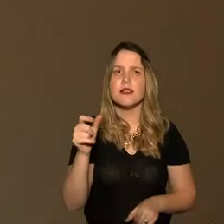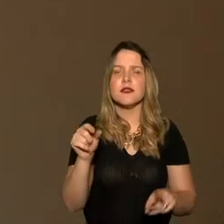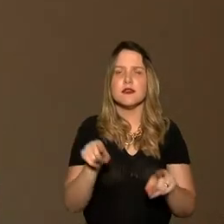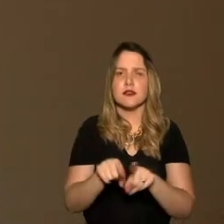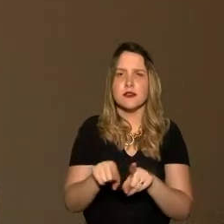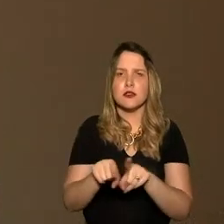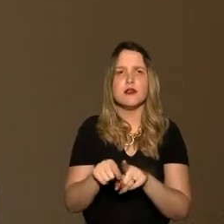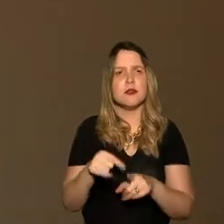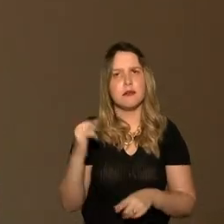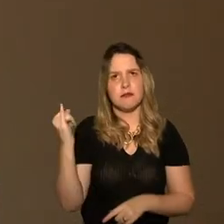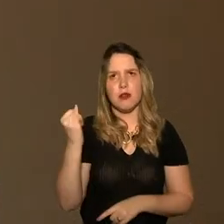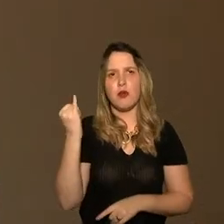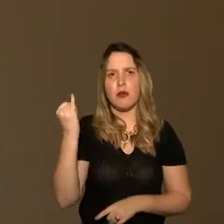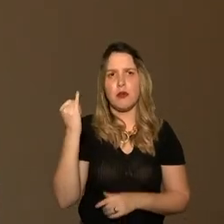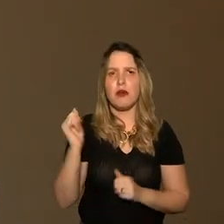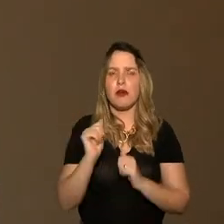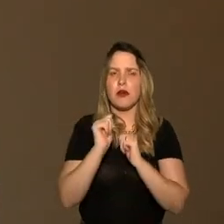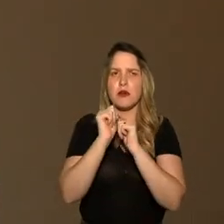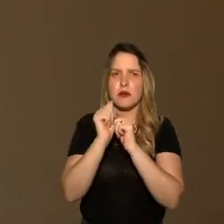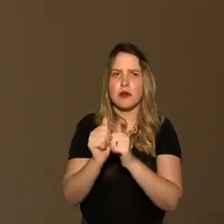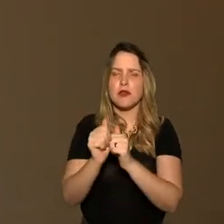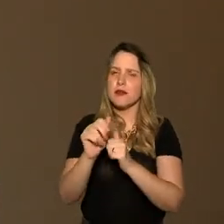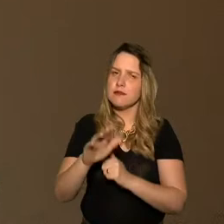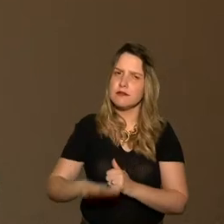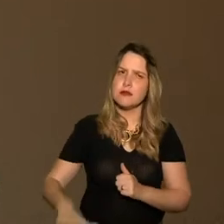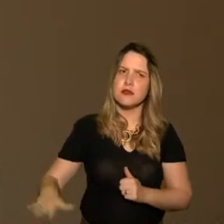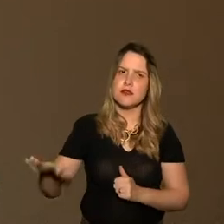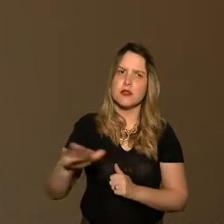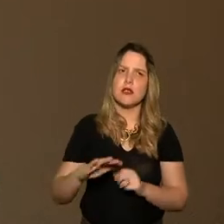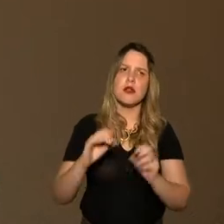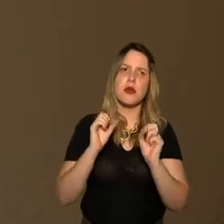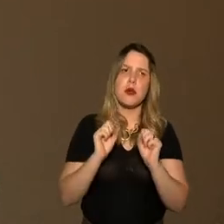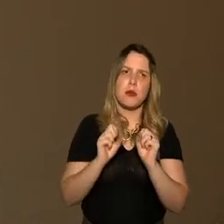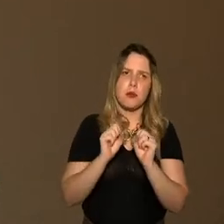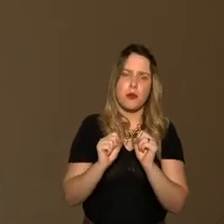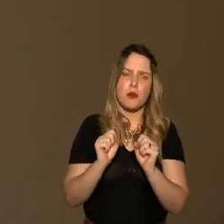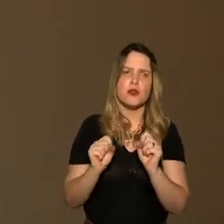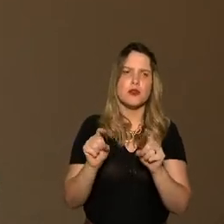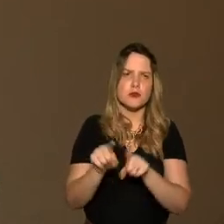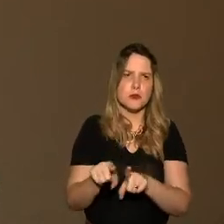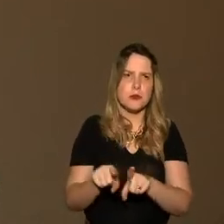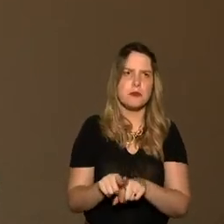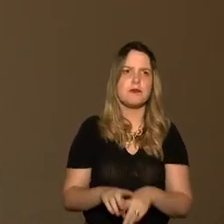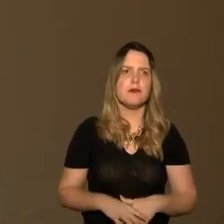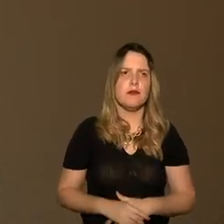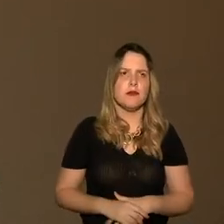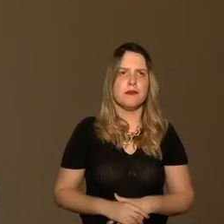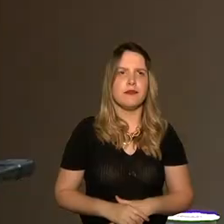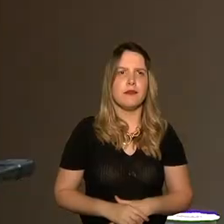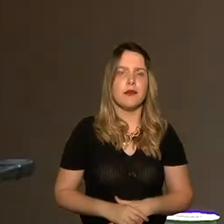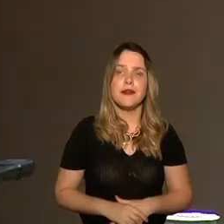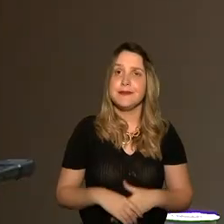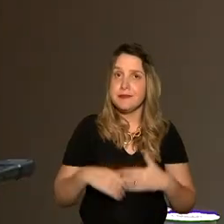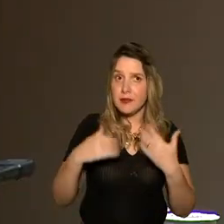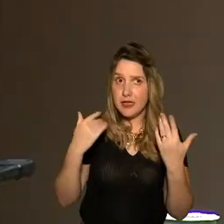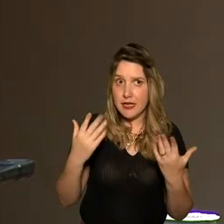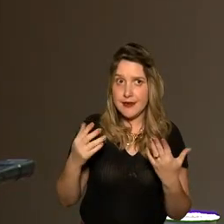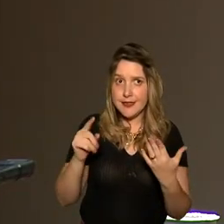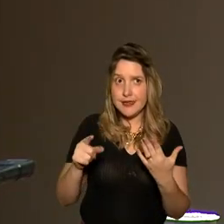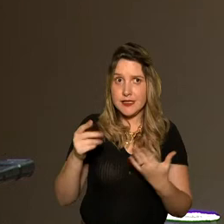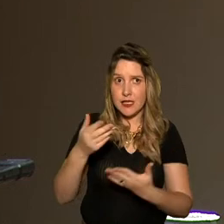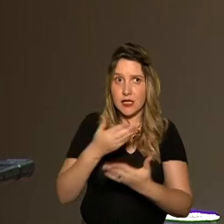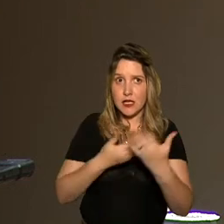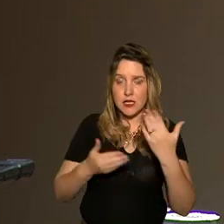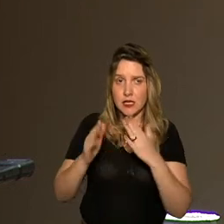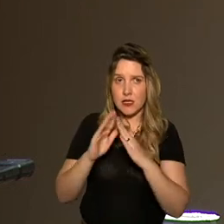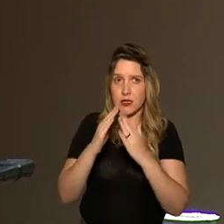as instituições pensarem que aqueles espaços que elas têm podem ser ocupados de uma outra forma e essa essa relação